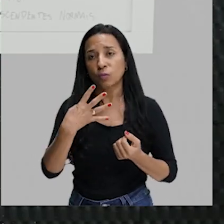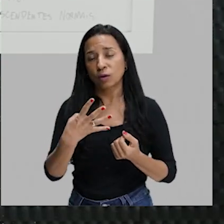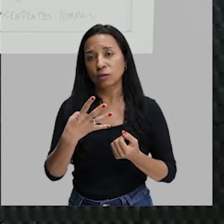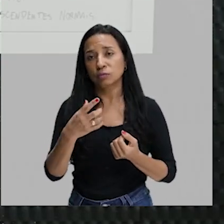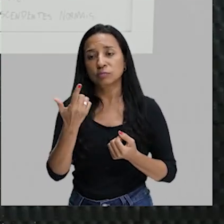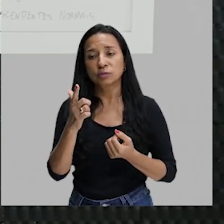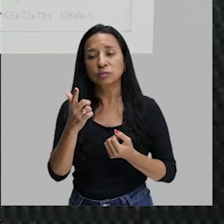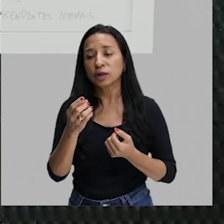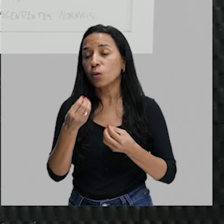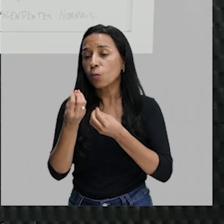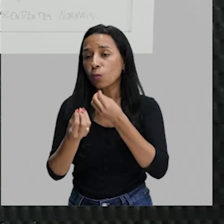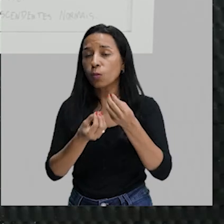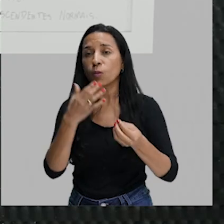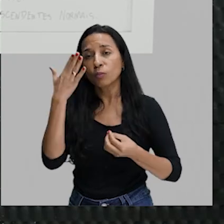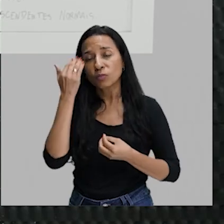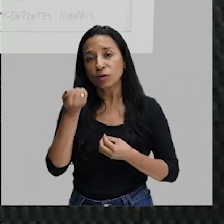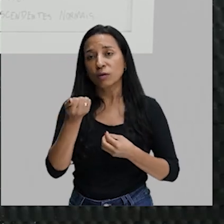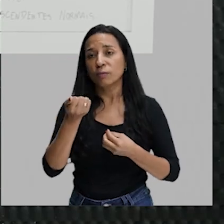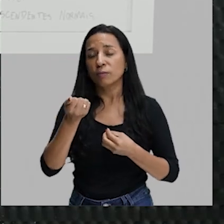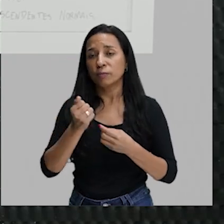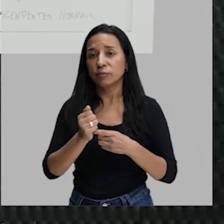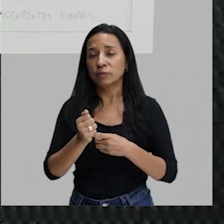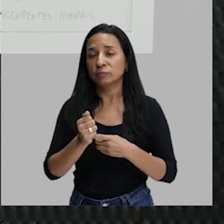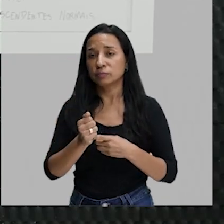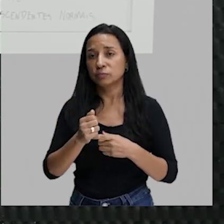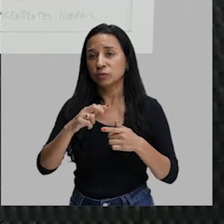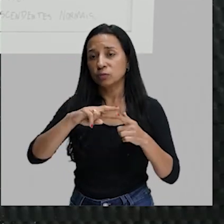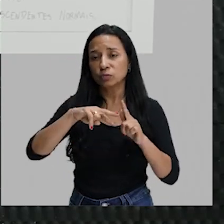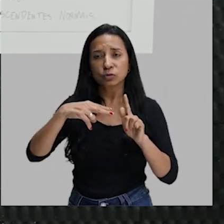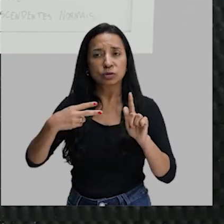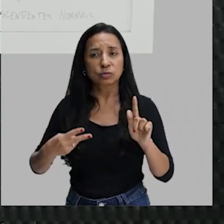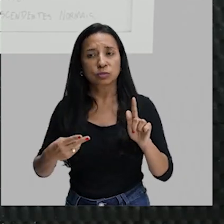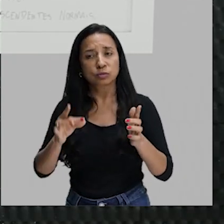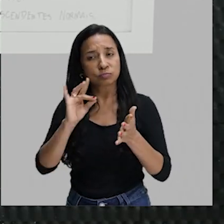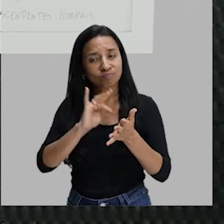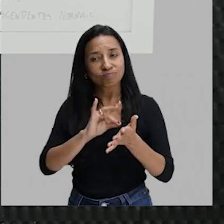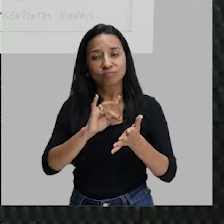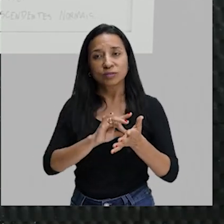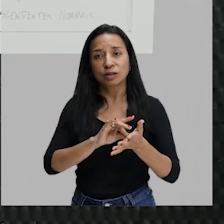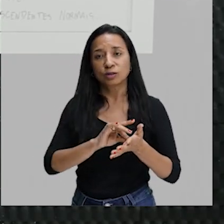como descobrir o genótipo real do 4, do 5 e do número